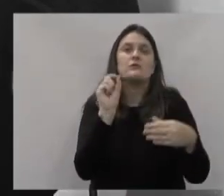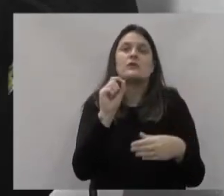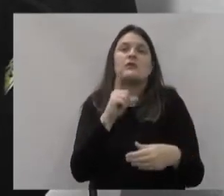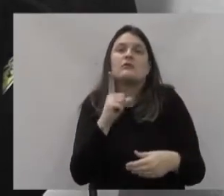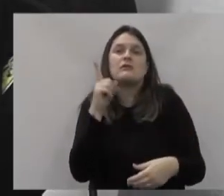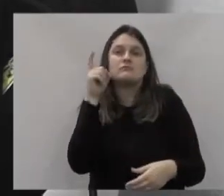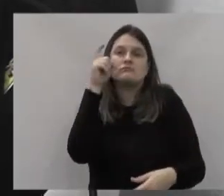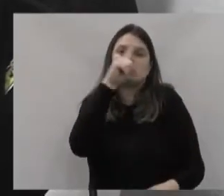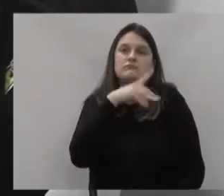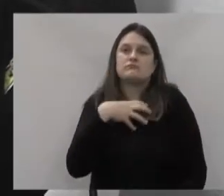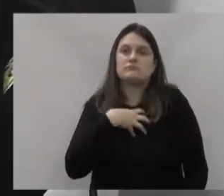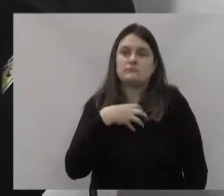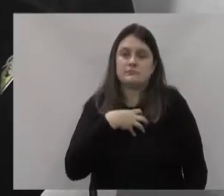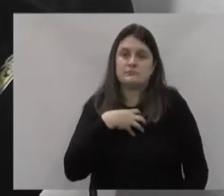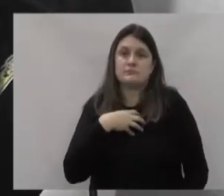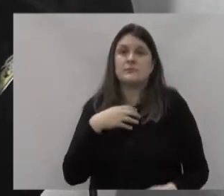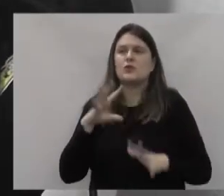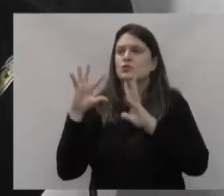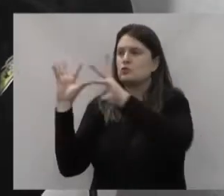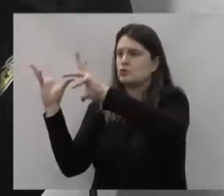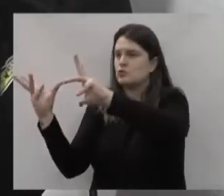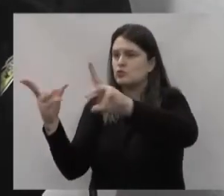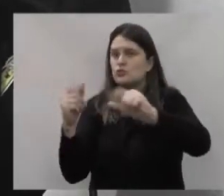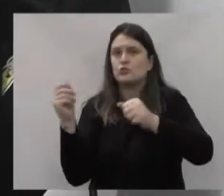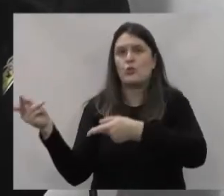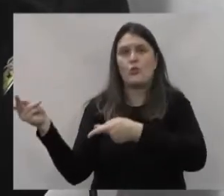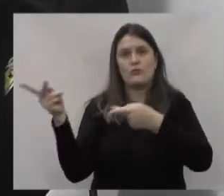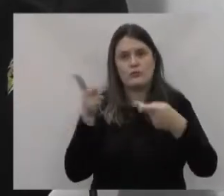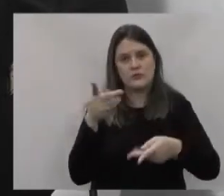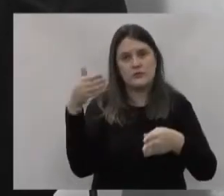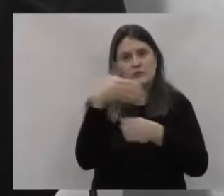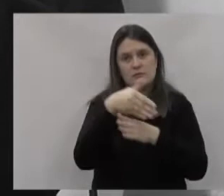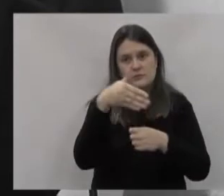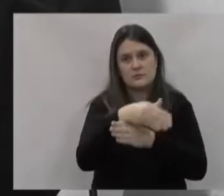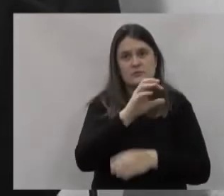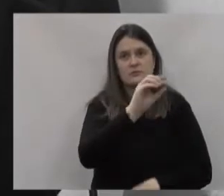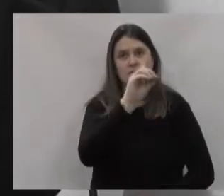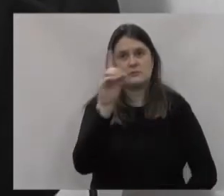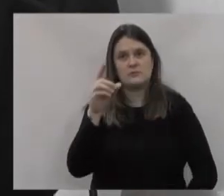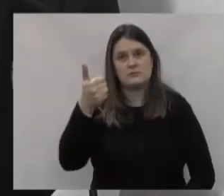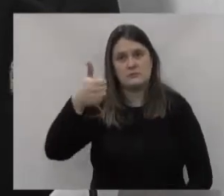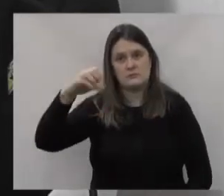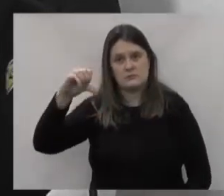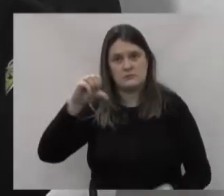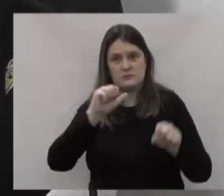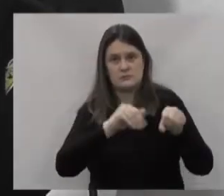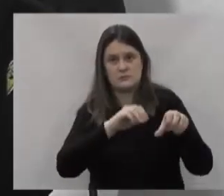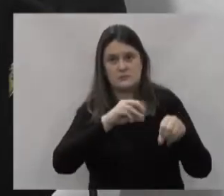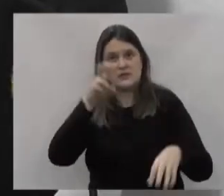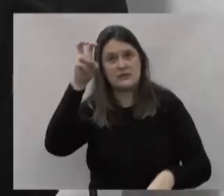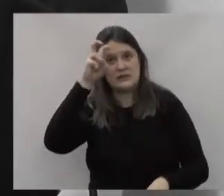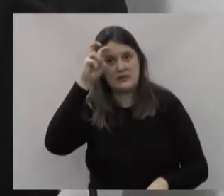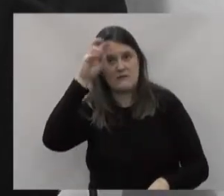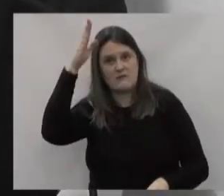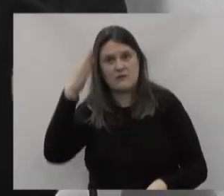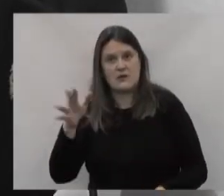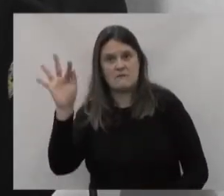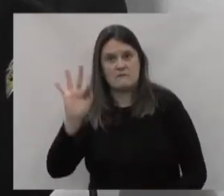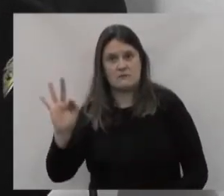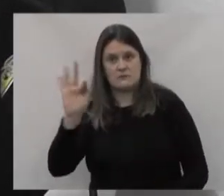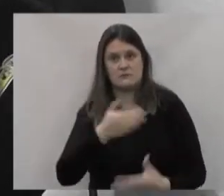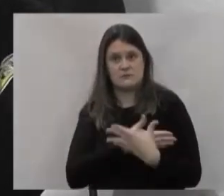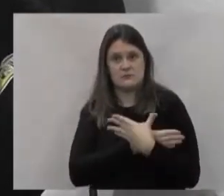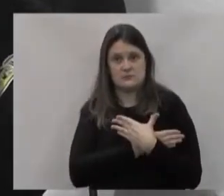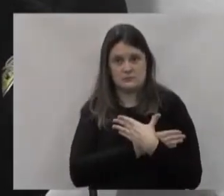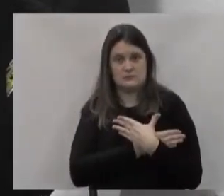mais dificuldades. Então, fica aqui o convite para que todas e todos participem no dia 19 de setembro, quinta-feira, na Uniguaçu.